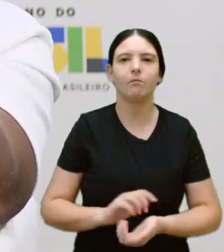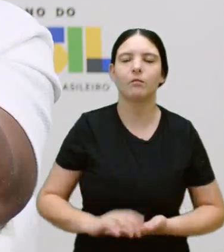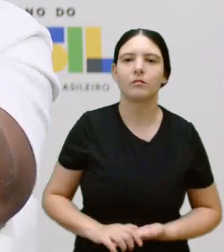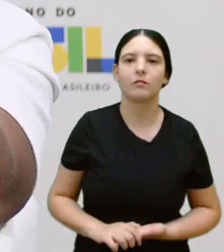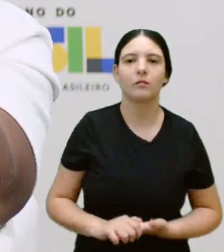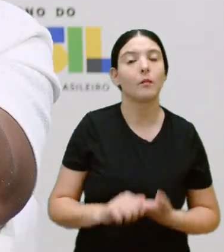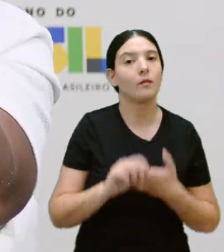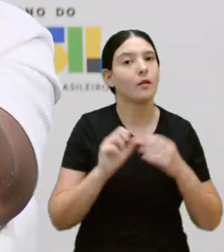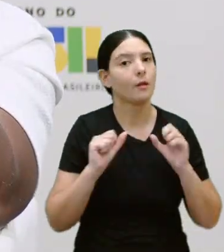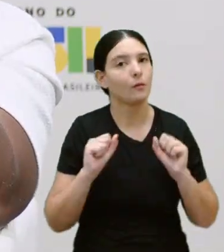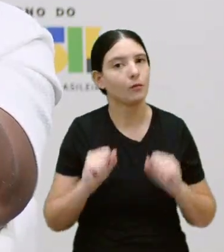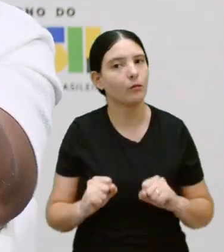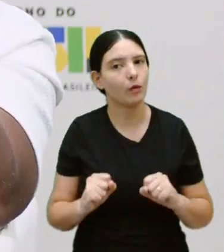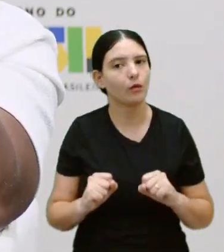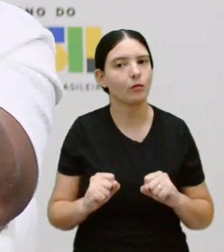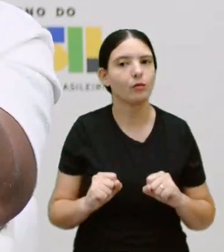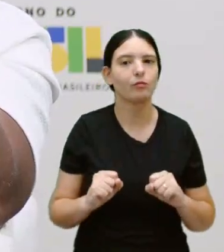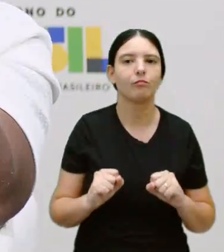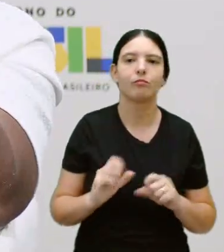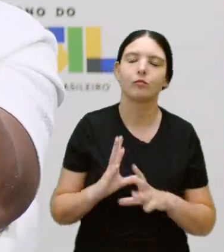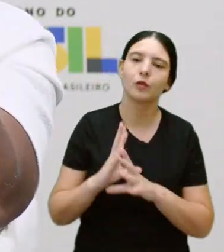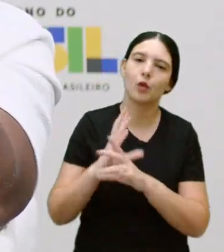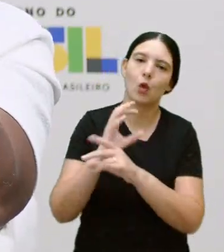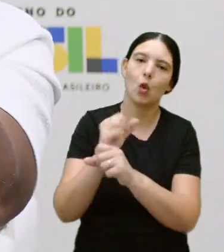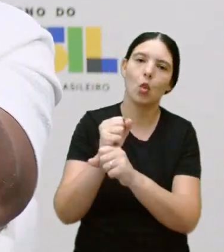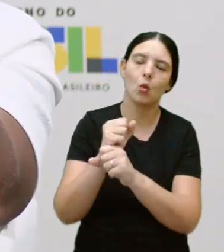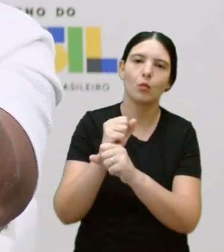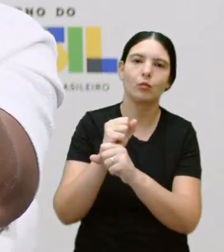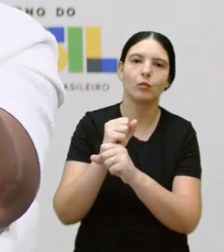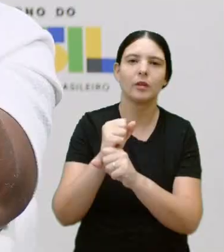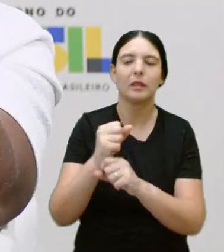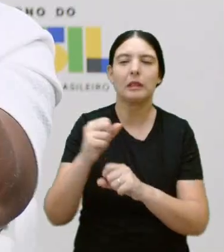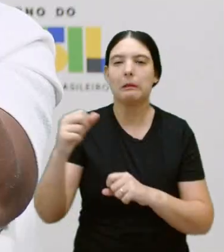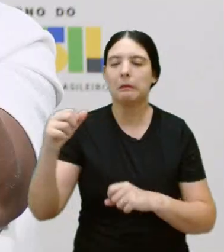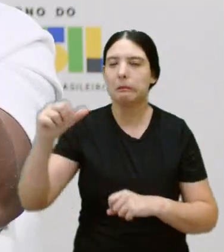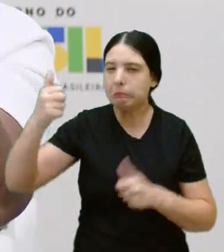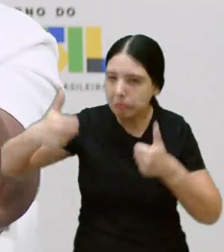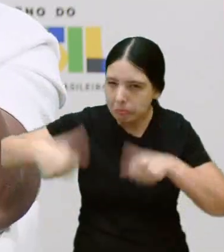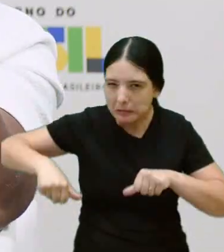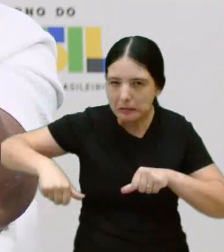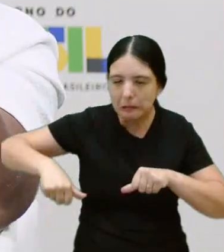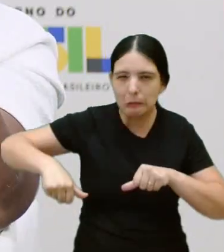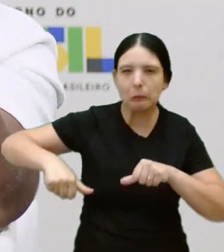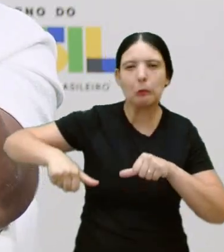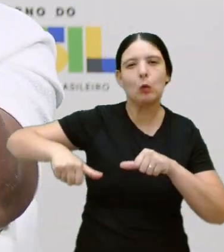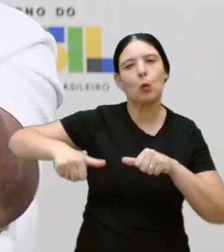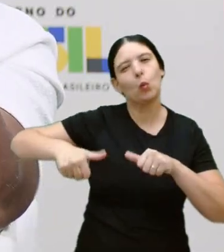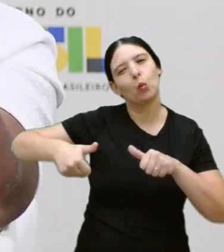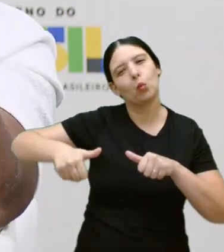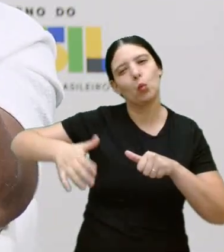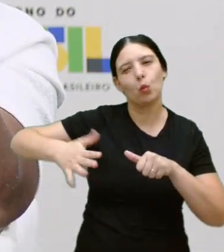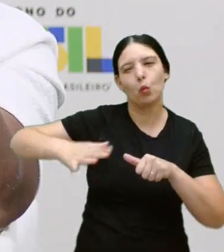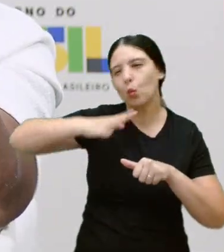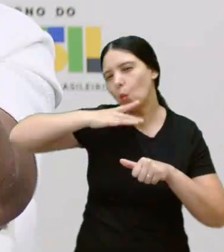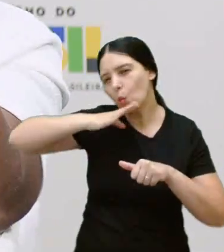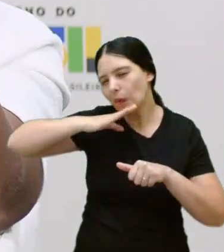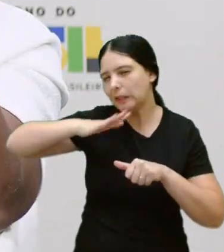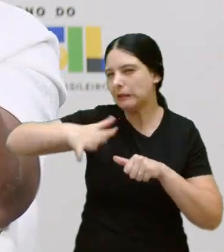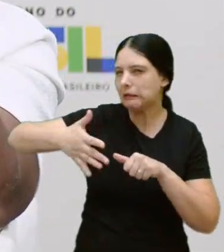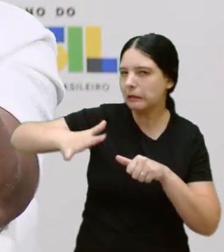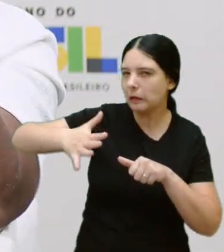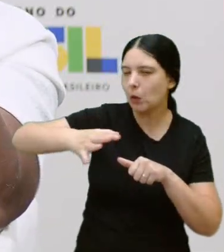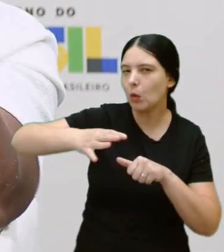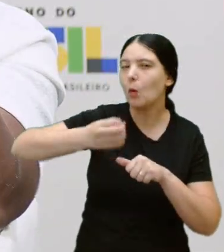uma conta entre péssimo, ruim, razoável, bom e ótimo. E aí não é um